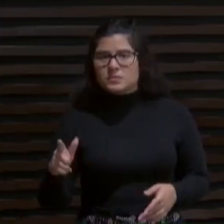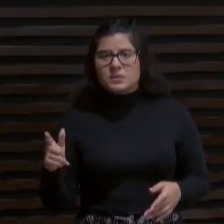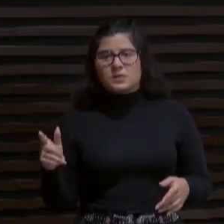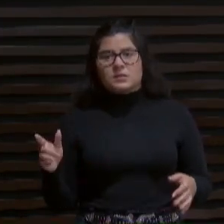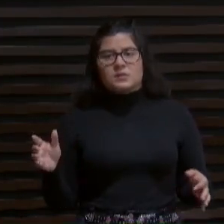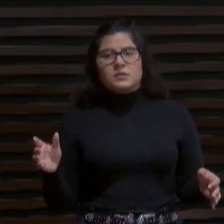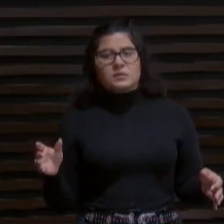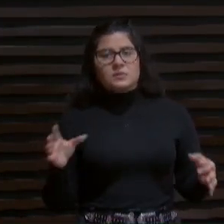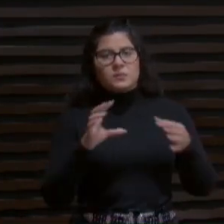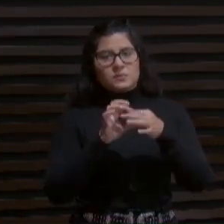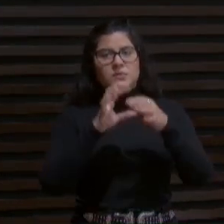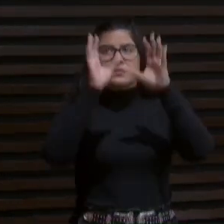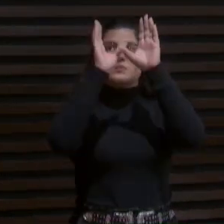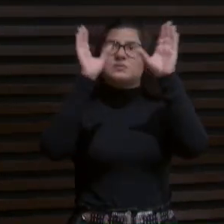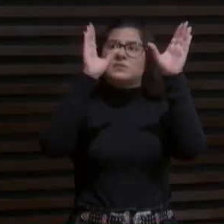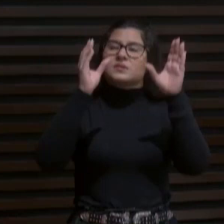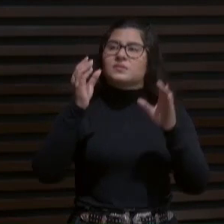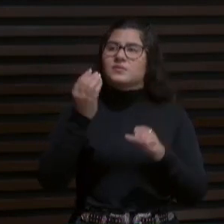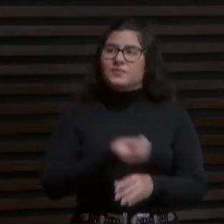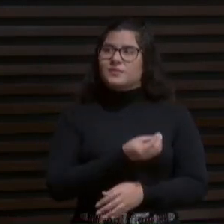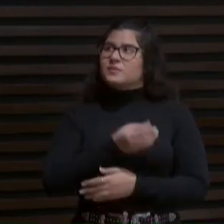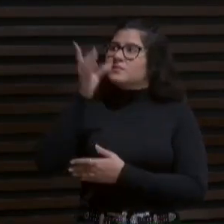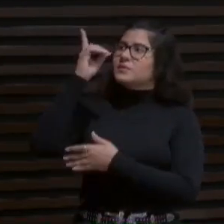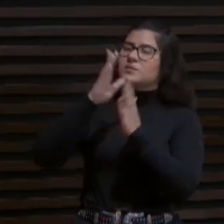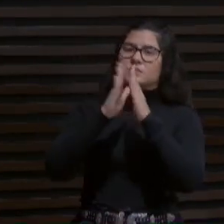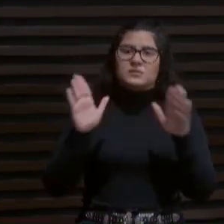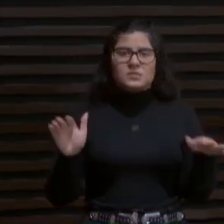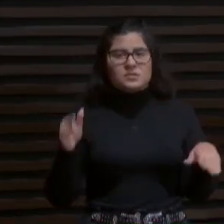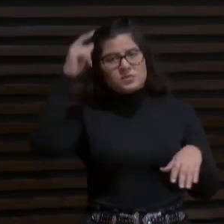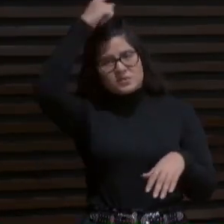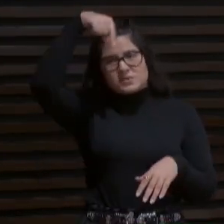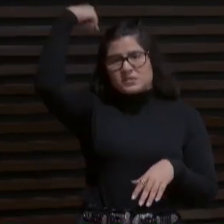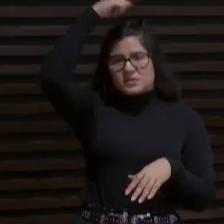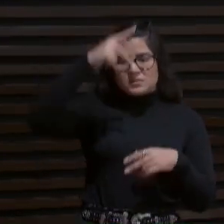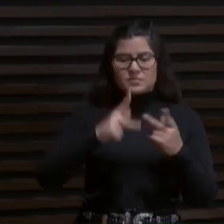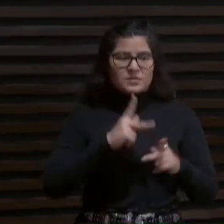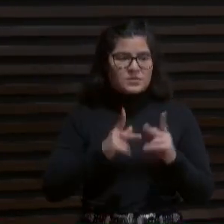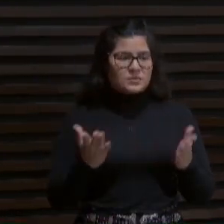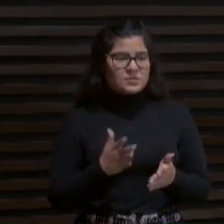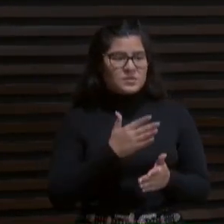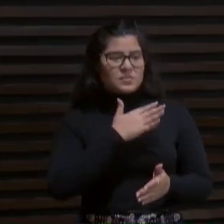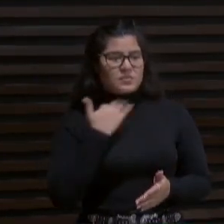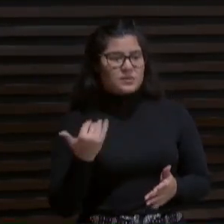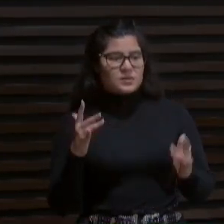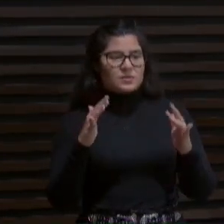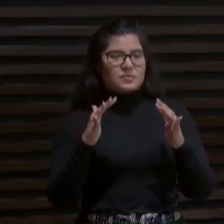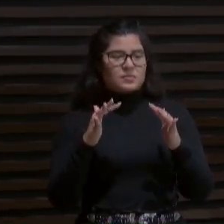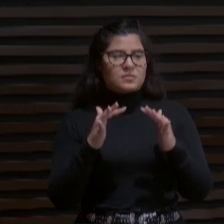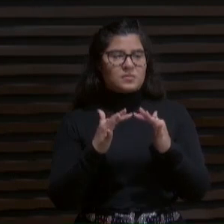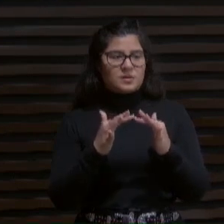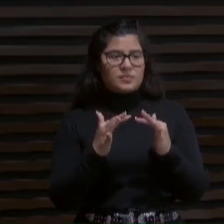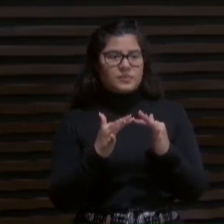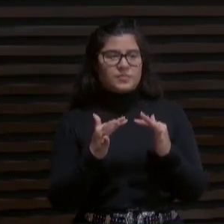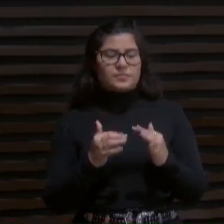enxerga, mas os céus onde habita Deus, onde estão os anjos, onde estão os santos que já se foram. Nós não podemos ir para lá.